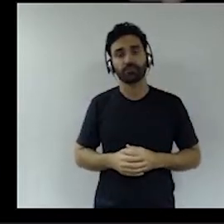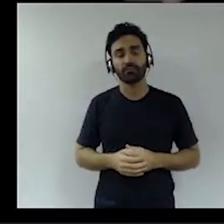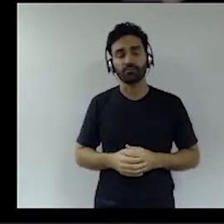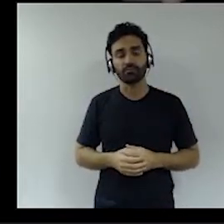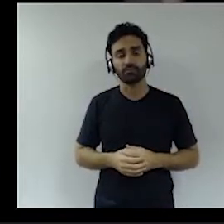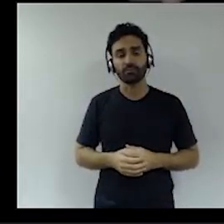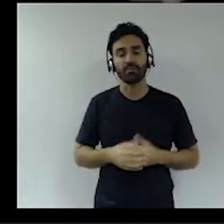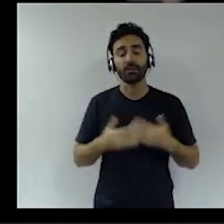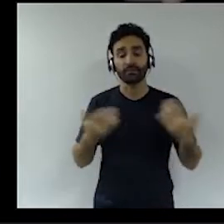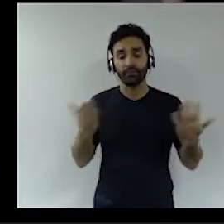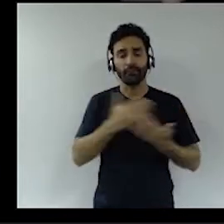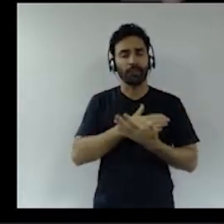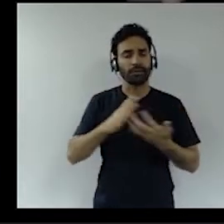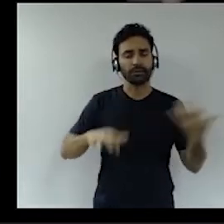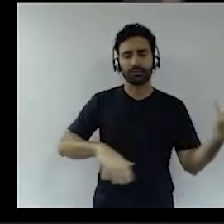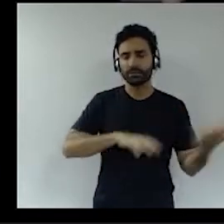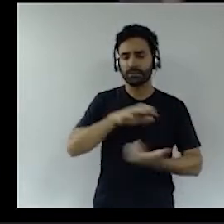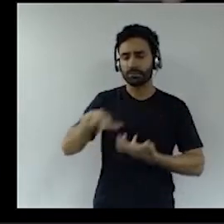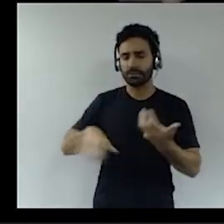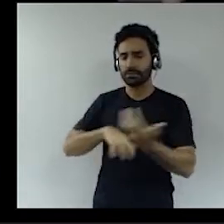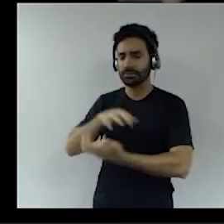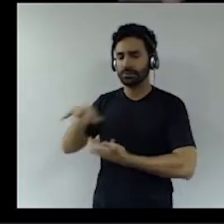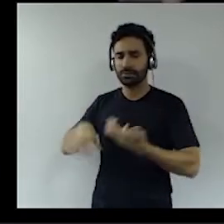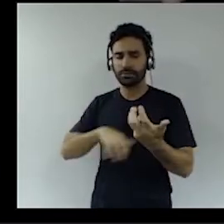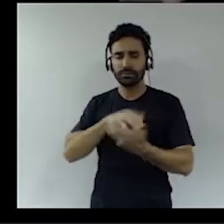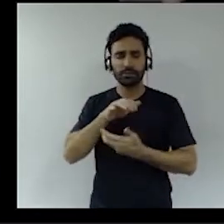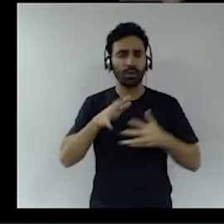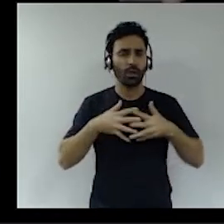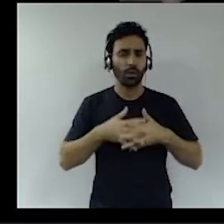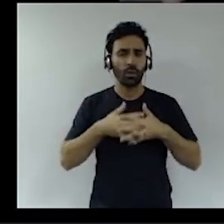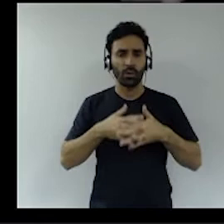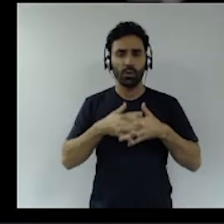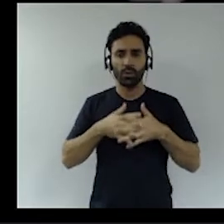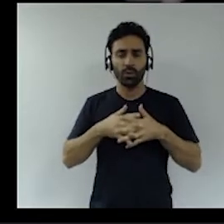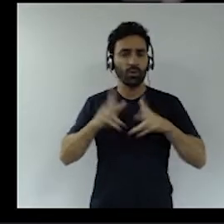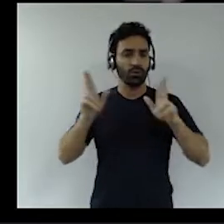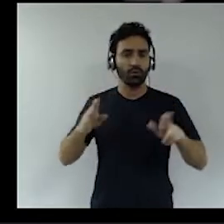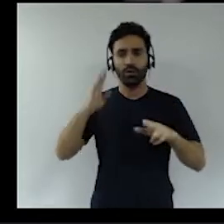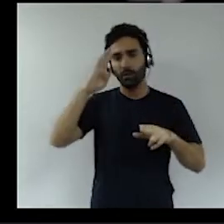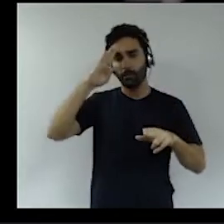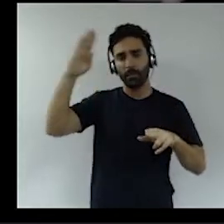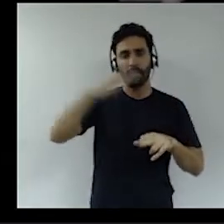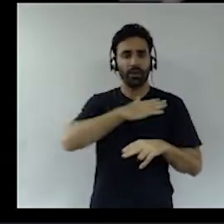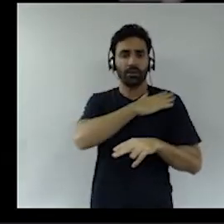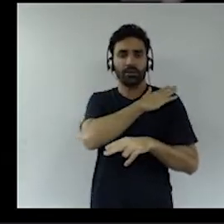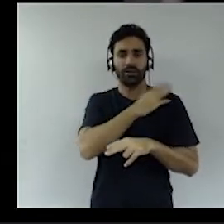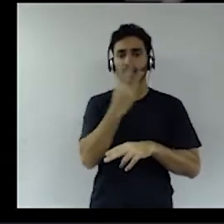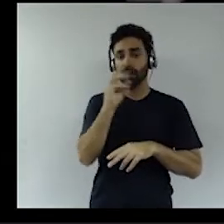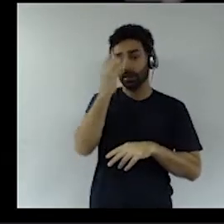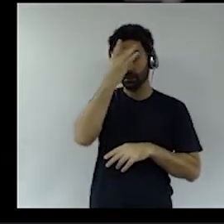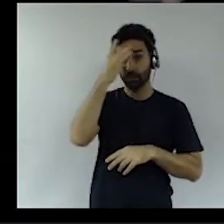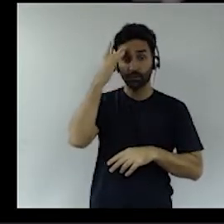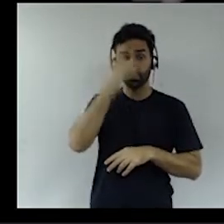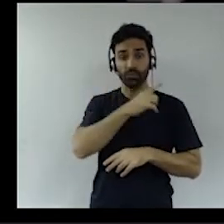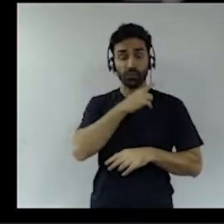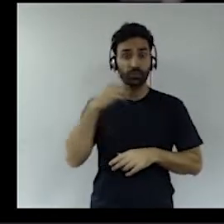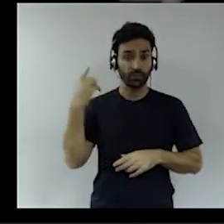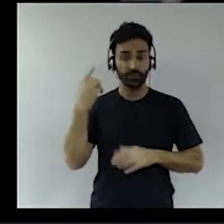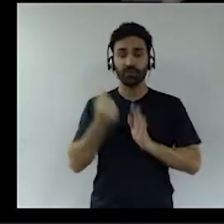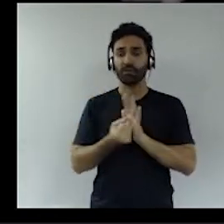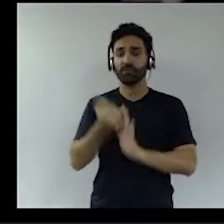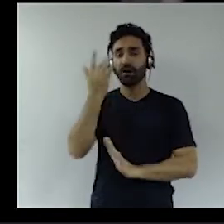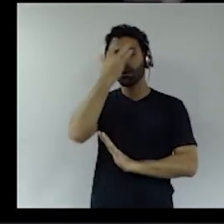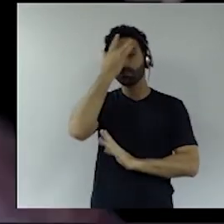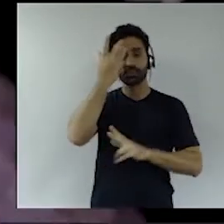revolta, uma tentativa de golpe militar, uma sublevação, 30 mortos, dezenas e dezenas